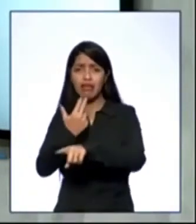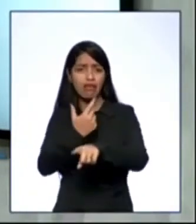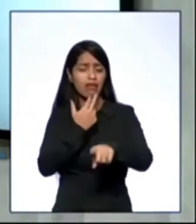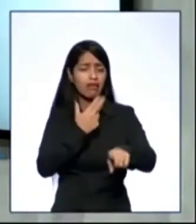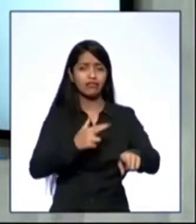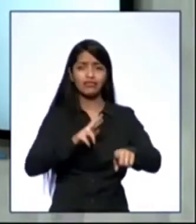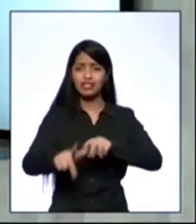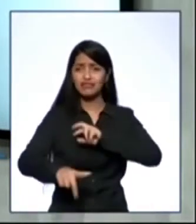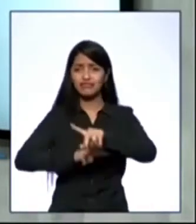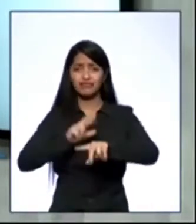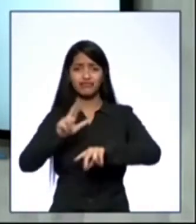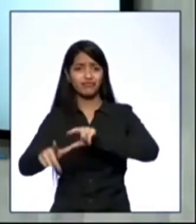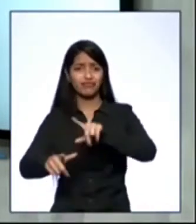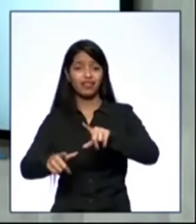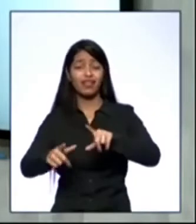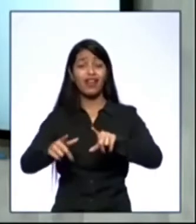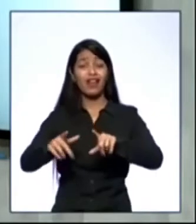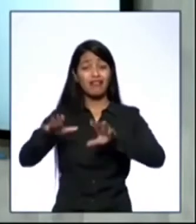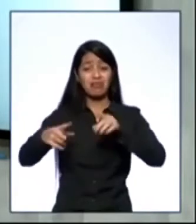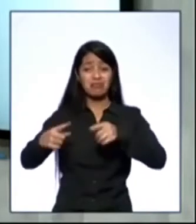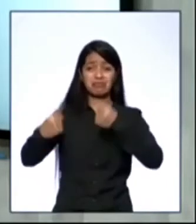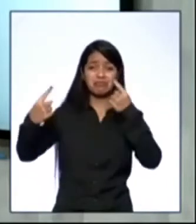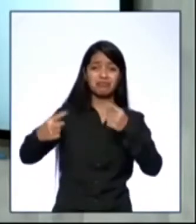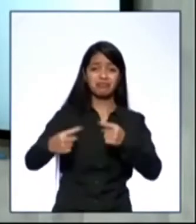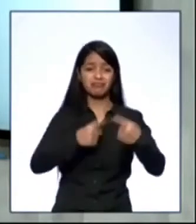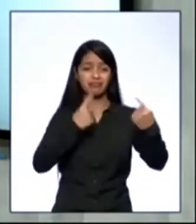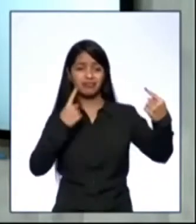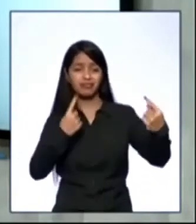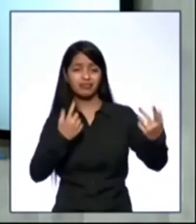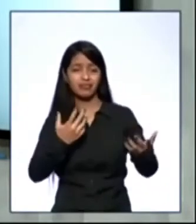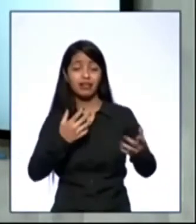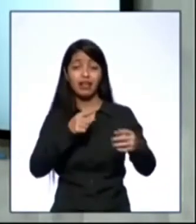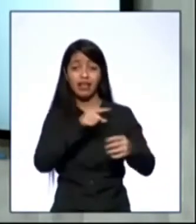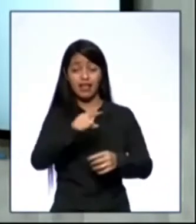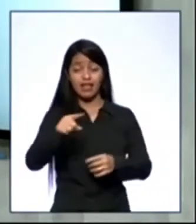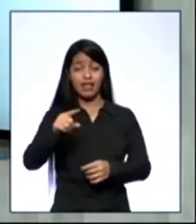bem, né? Roma começou perseguindo os cristãos, por exemplo, quando